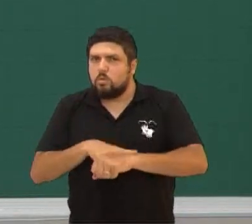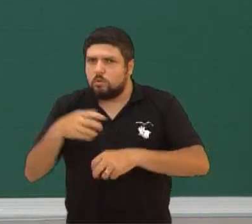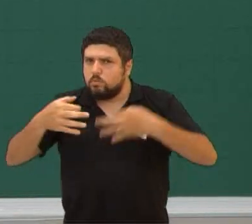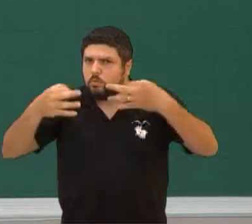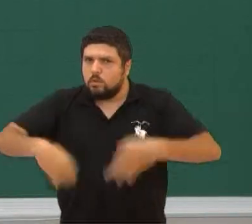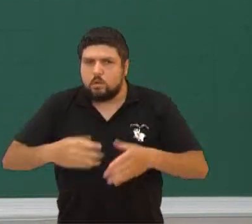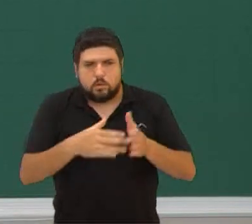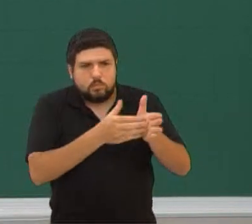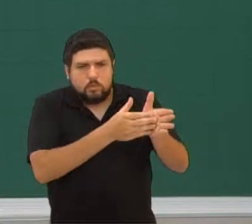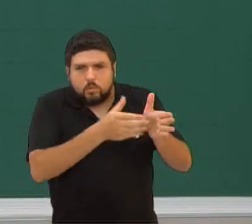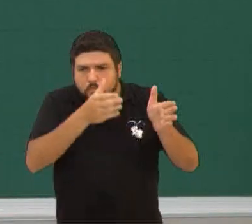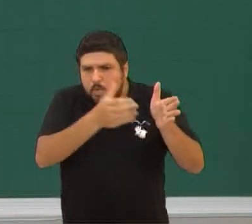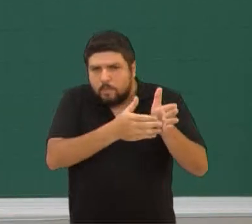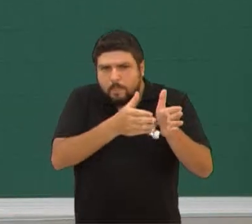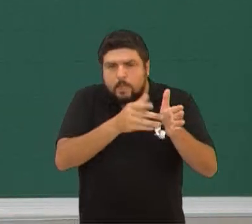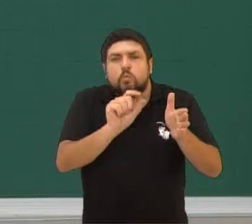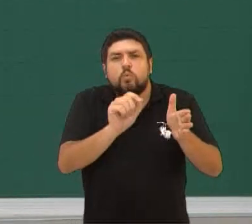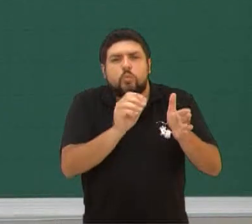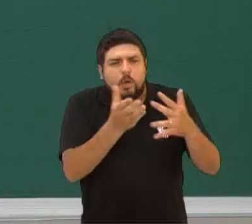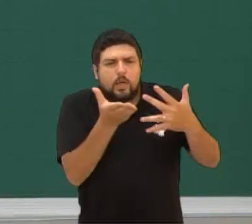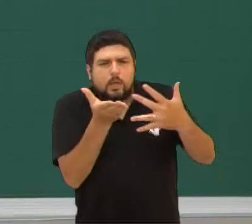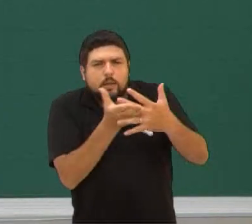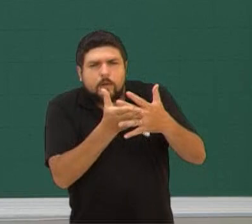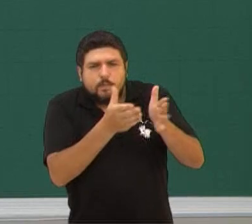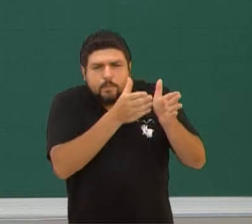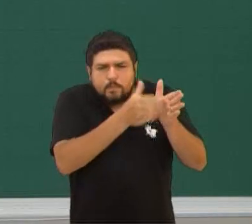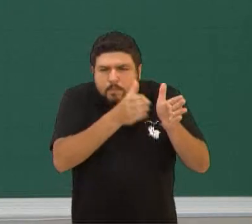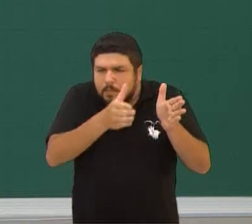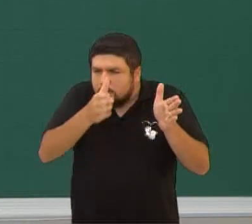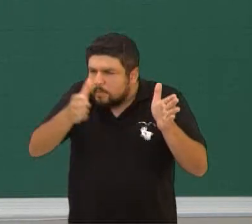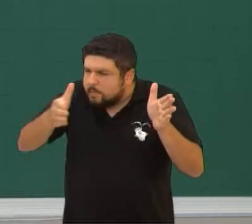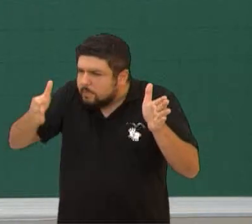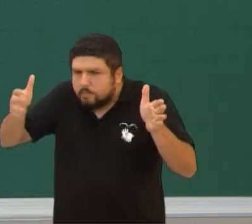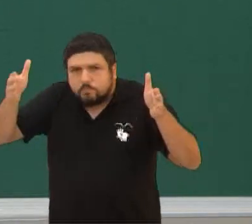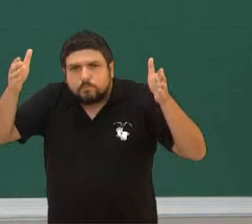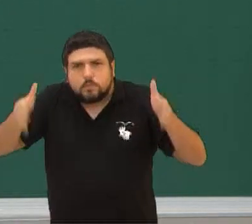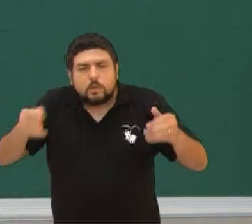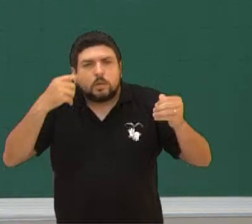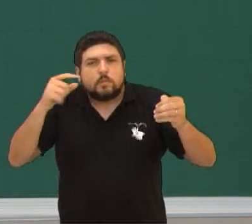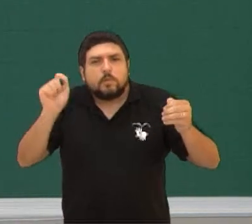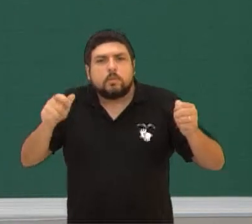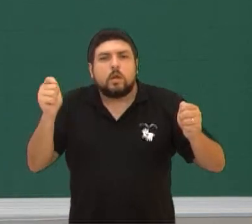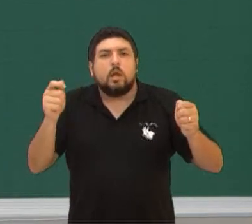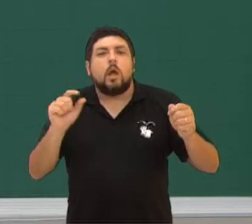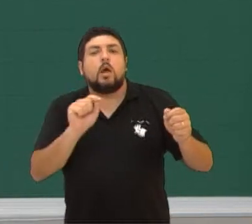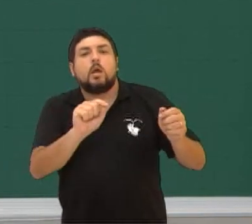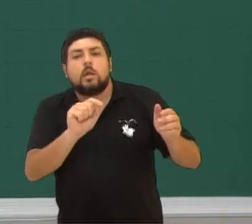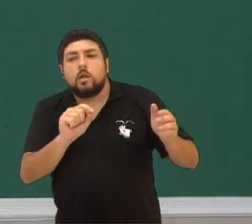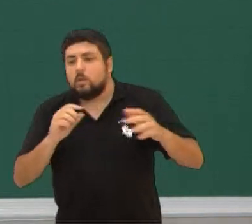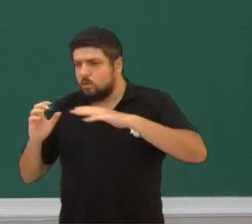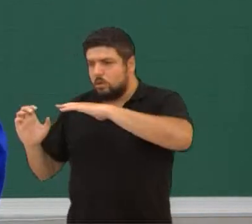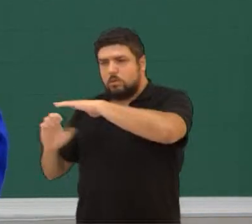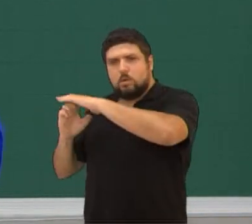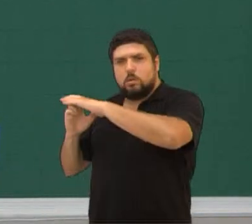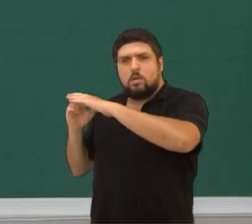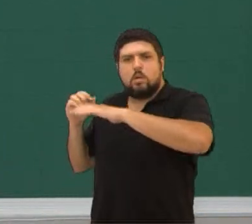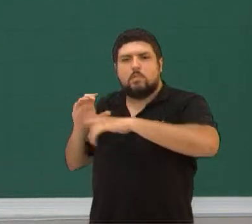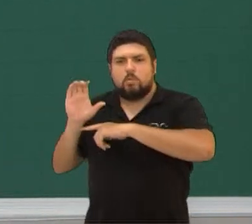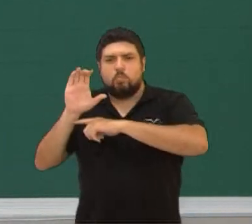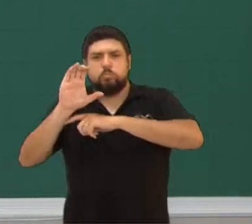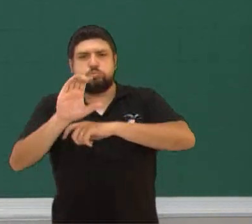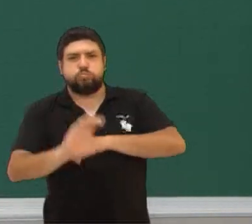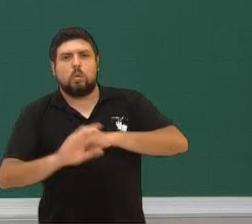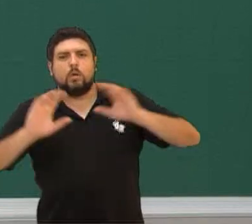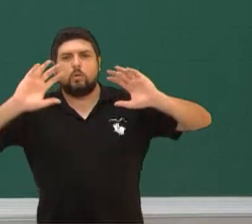encaixar ali os comerciais, porque é o comercial que vai divulgar os patrocinadores, que vão estar investindo o seu dinheiro para que o esporte aconteça, né, como